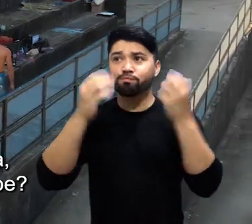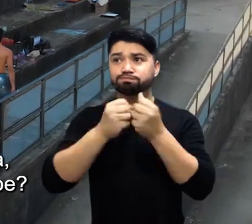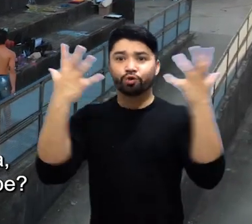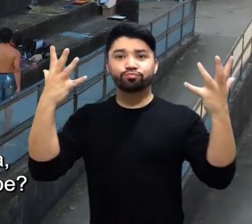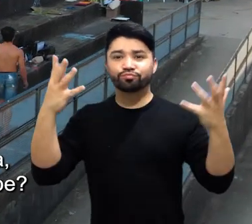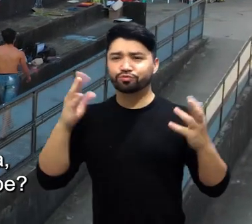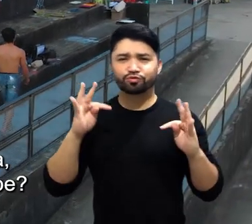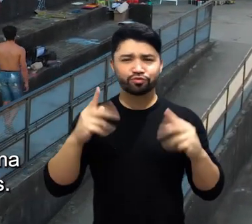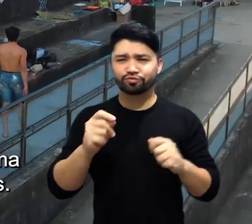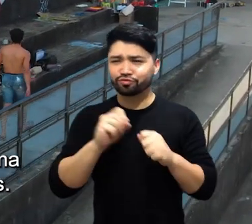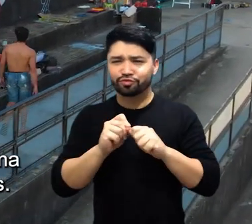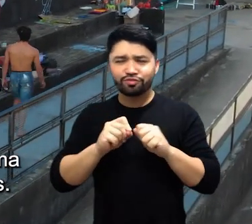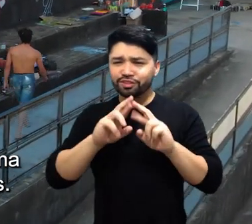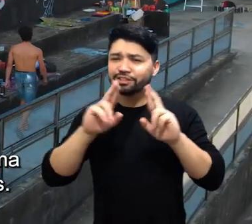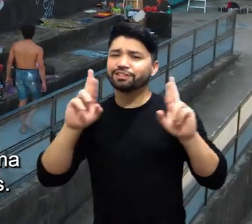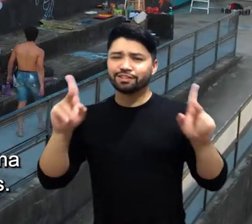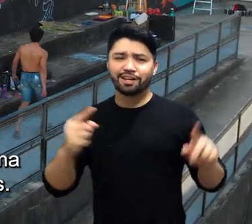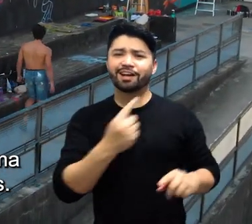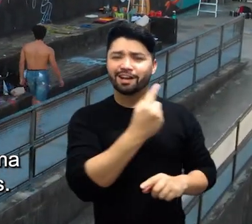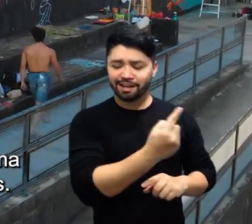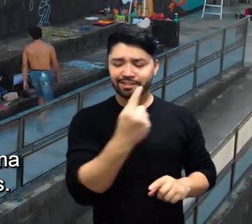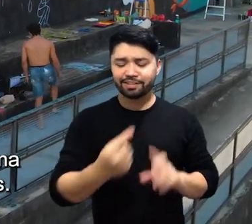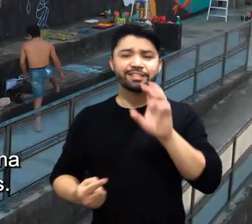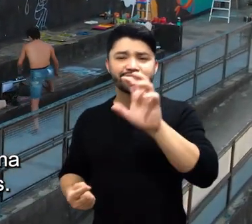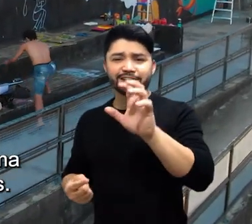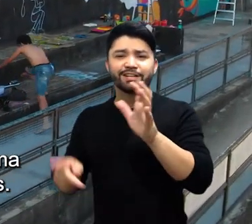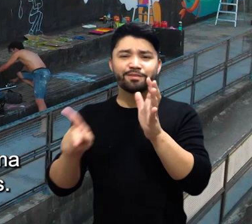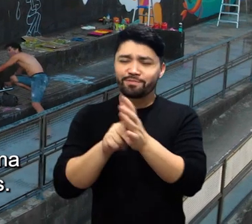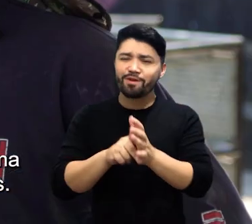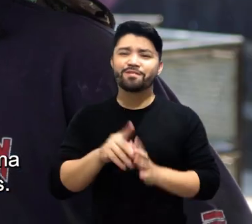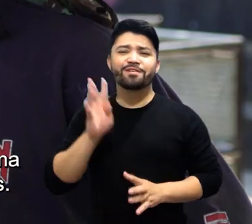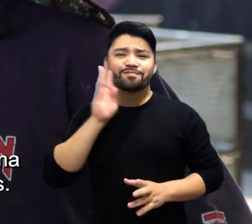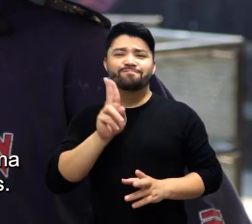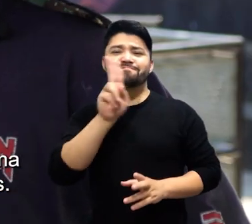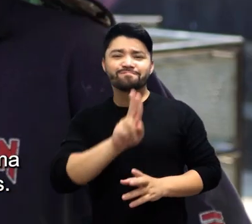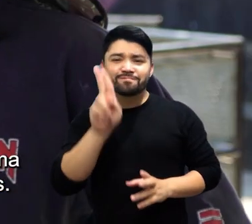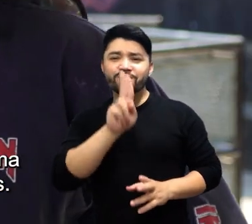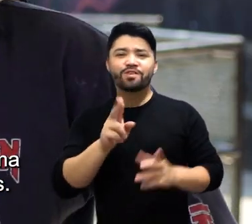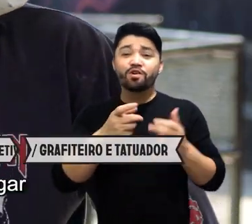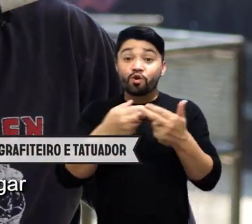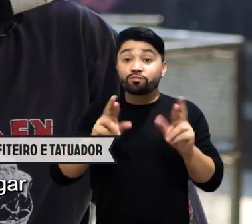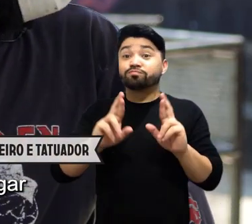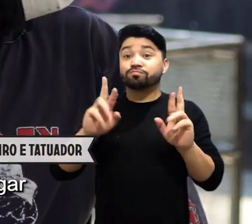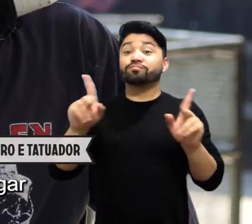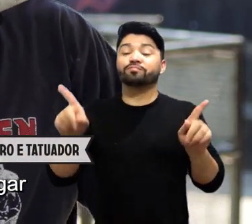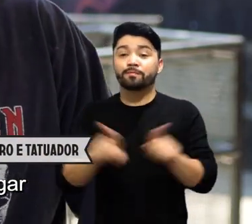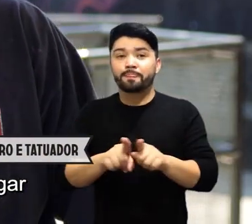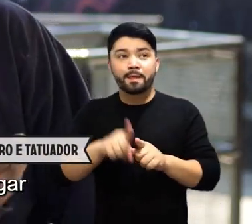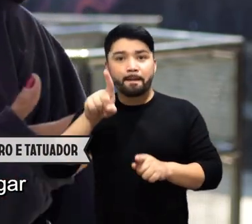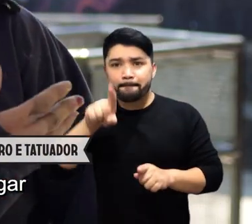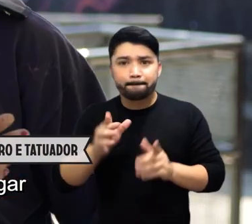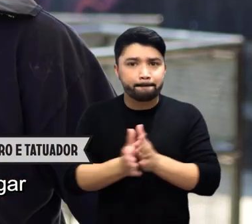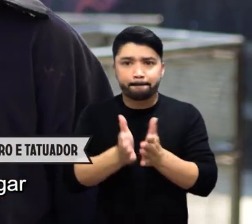uma realmente faz, sabe? E, meu, cada uma do seu jeito, cada uma usando realmente materiais diferentes. Eu acho